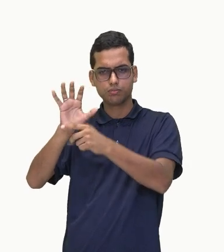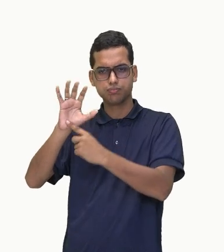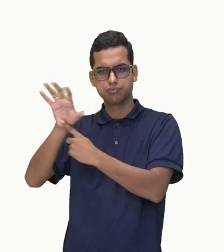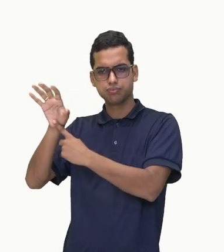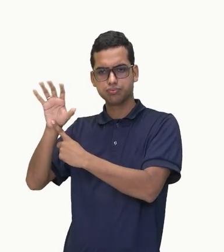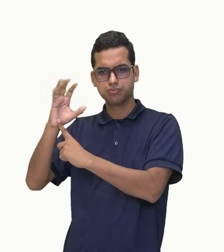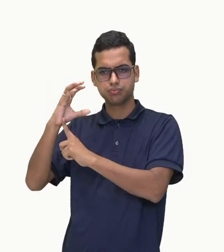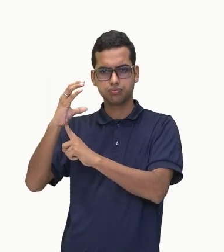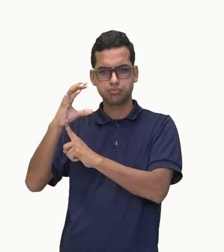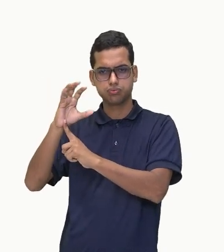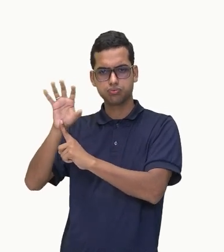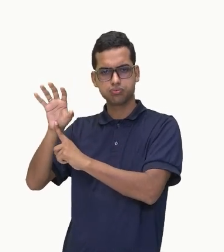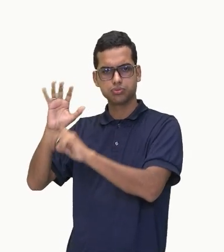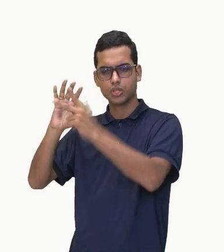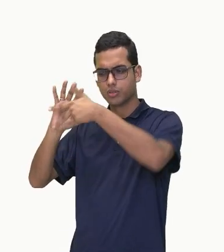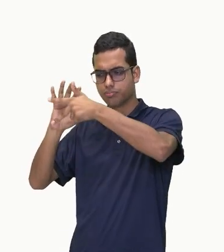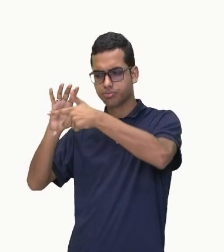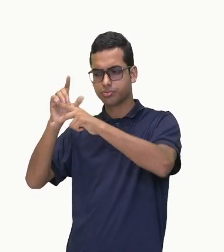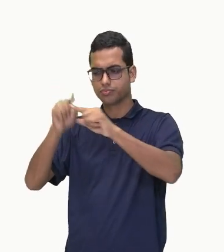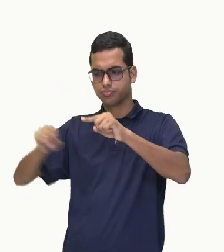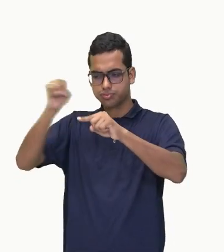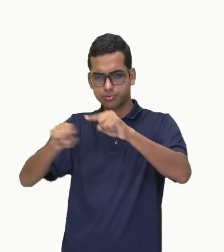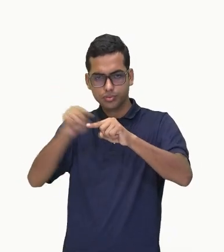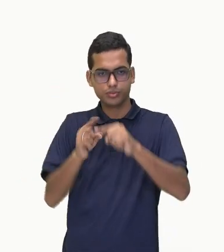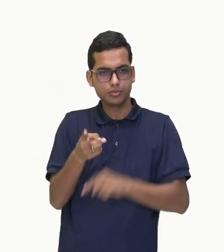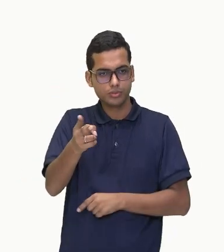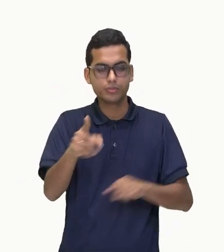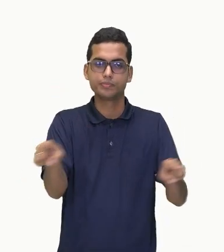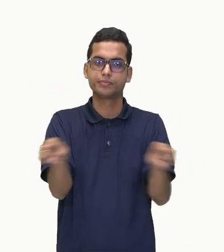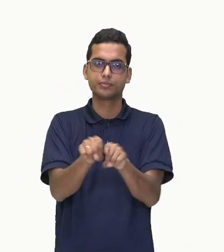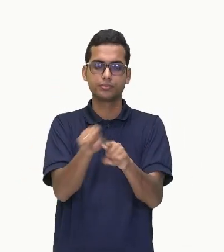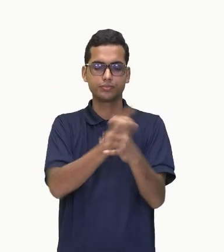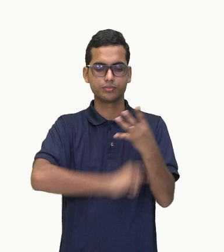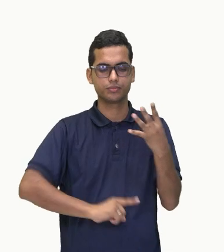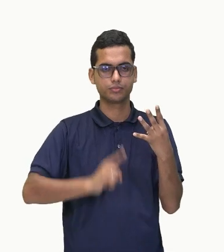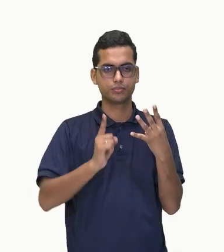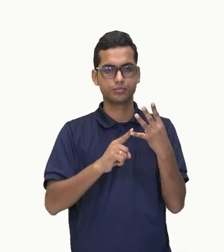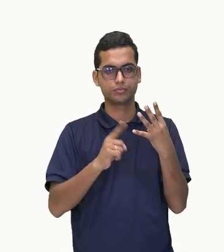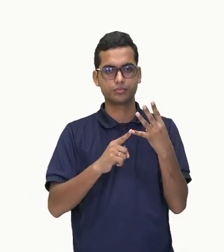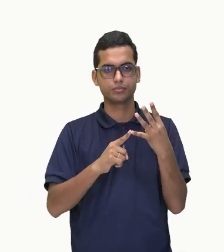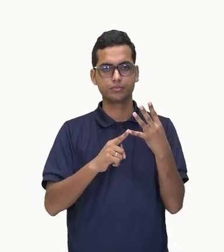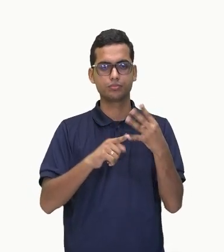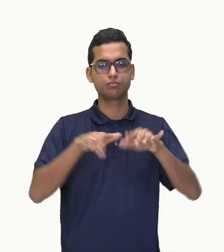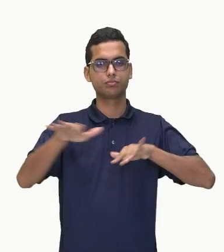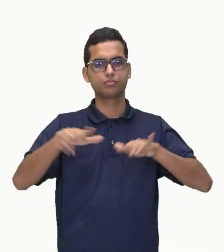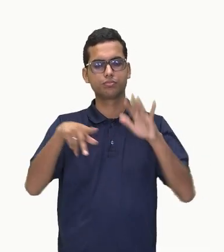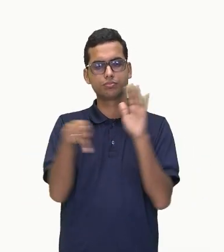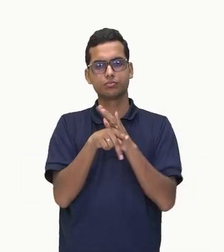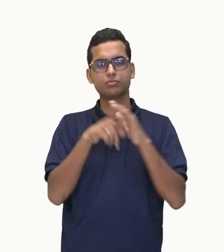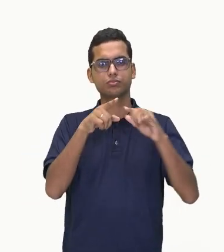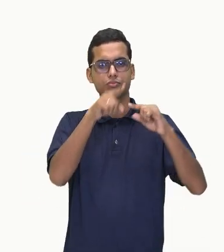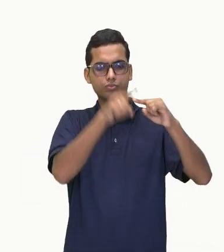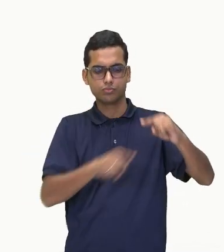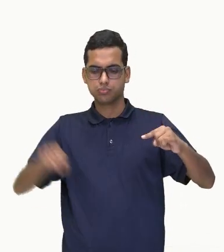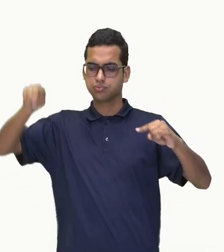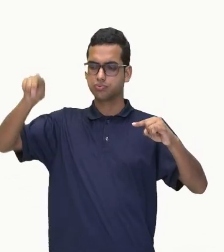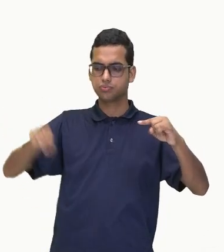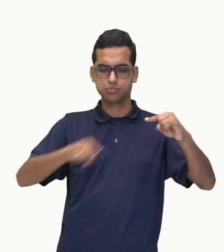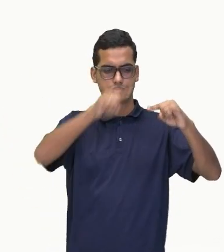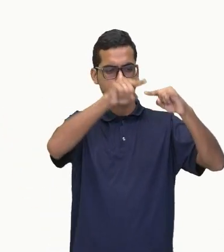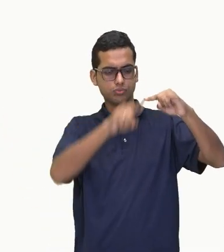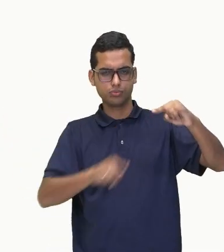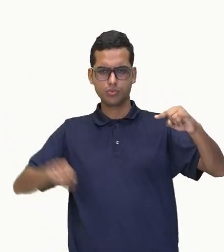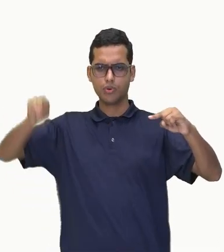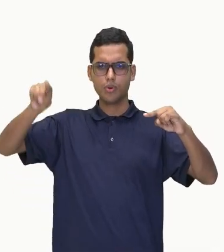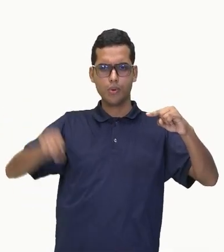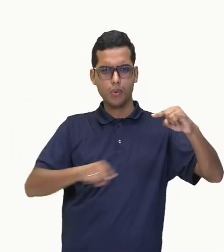movimento oscilatório é como eu tivesse um pêndulo que vai para lá e volta, ele vai e volta.